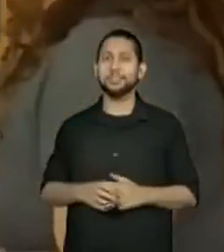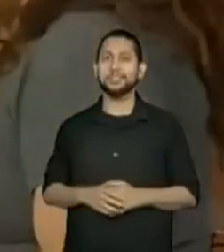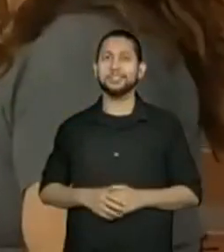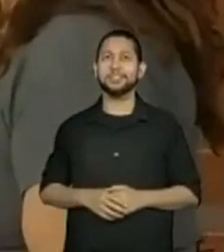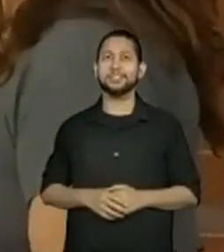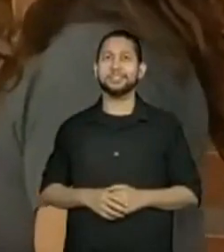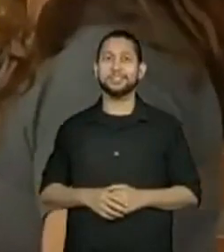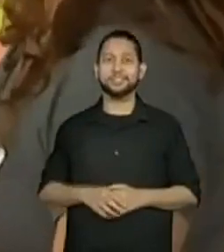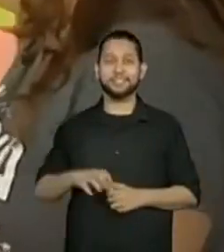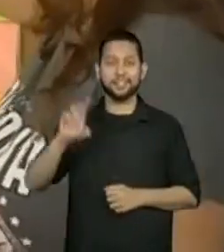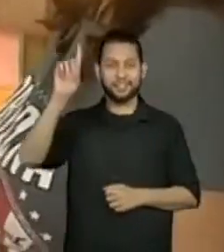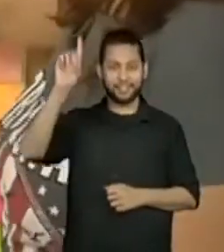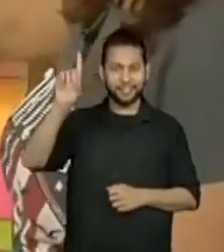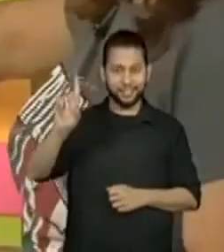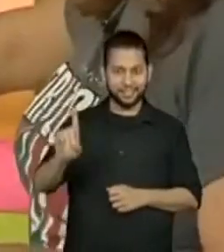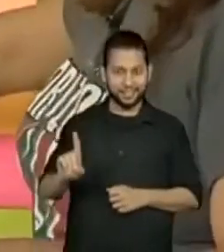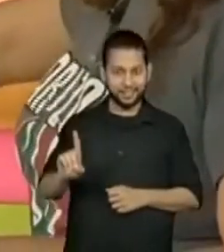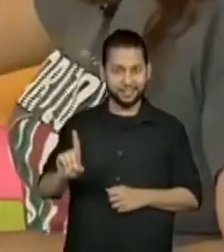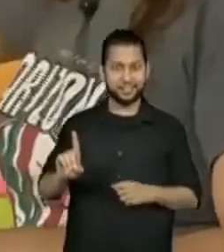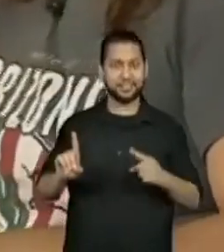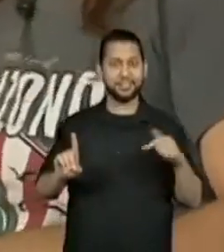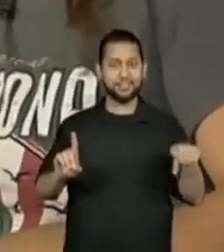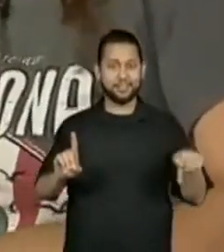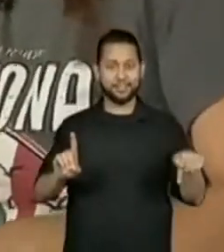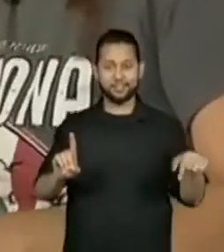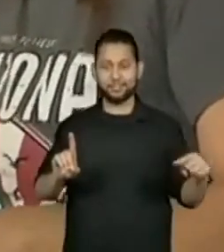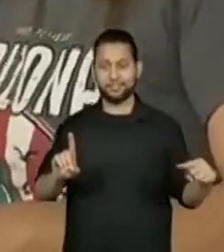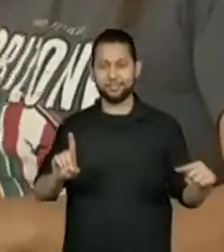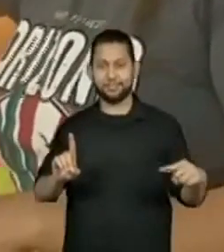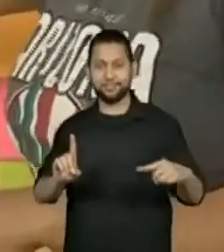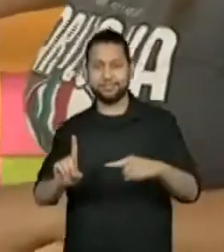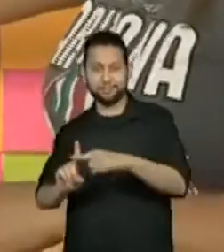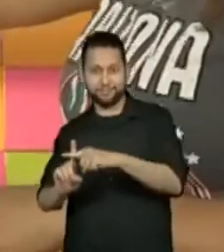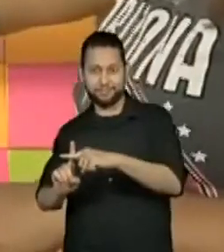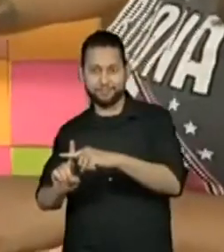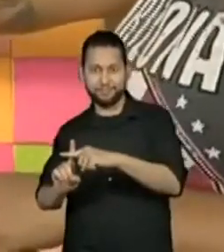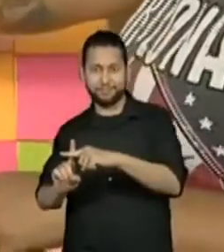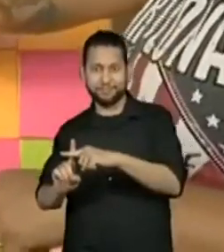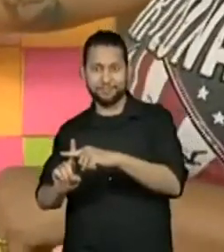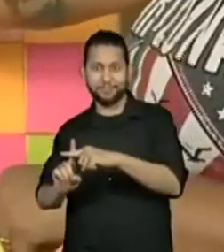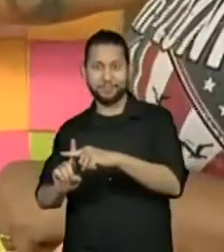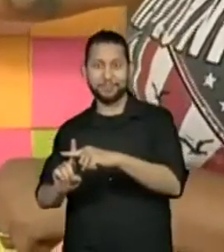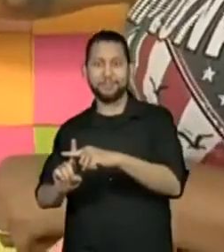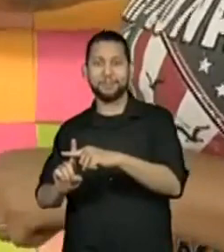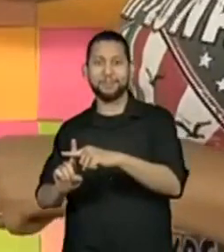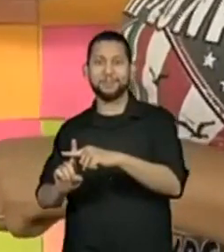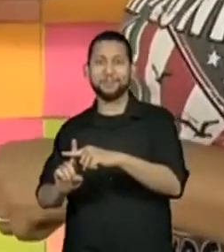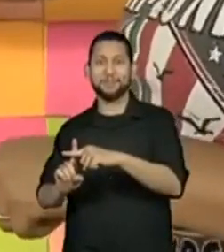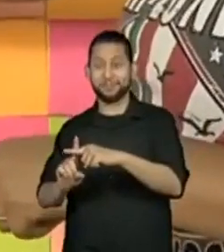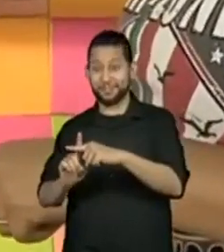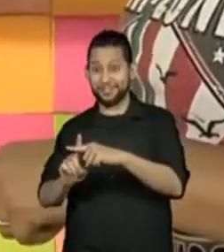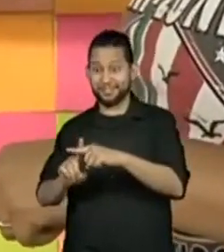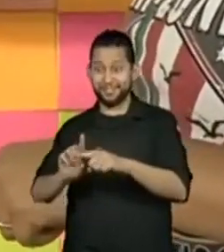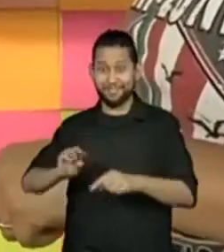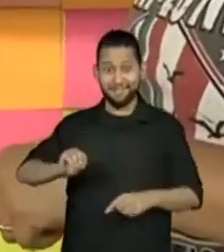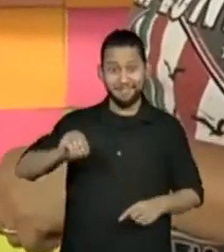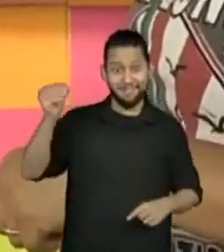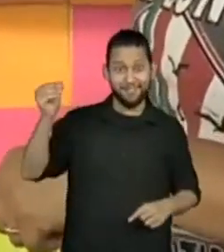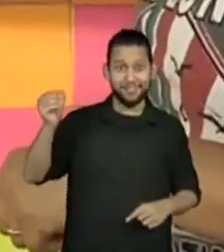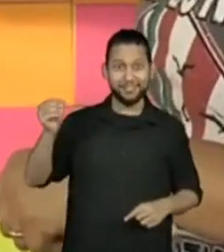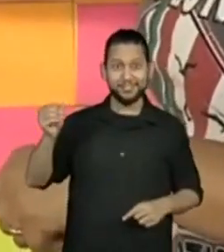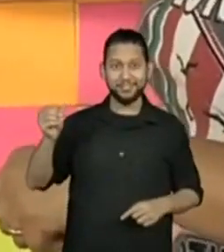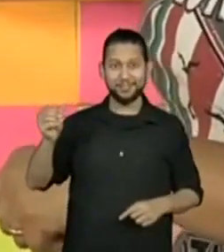Vamos lá. D. Vai por mim. O Andrei já está comemorando. 7. Para, Andrei. Eu tô de olho, hein? Aqui eu já consigo te ver,